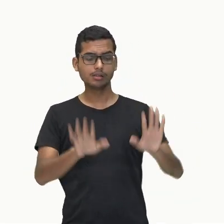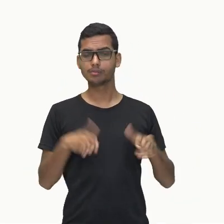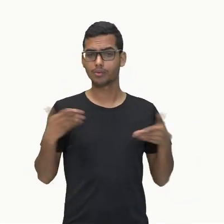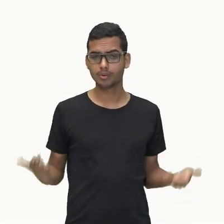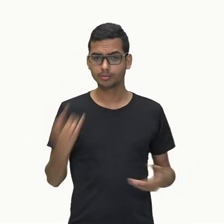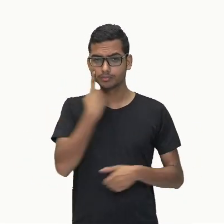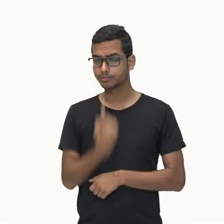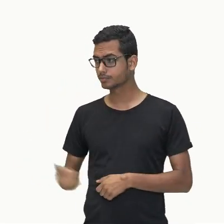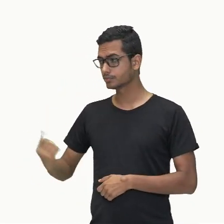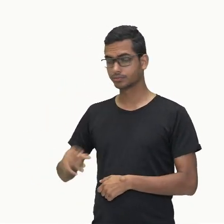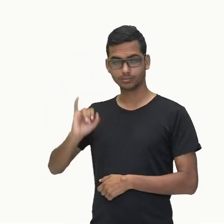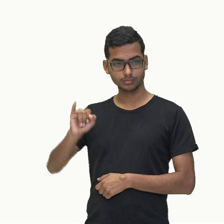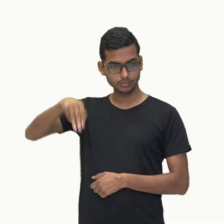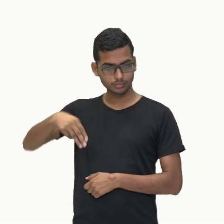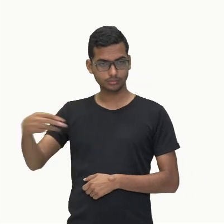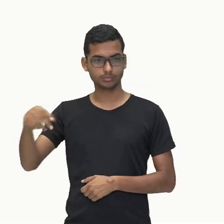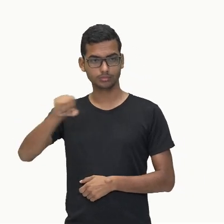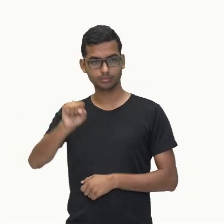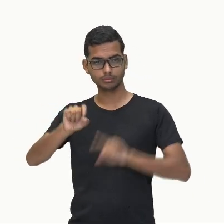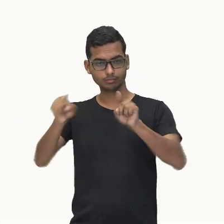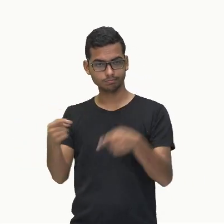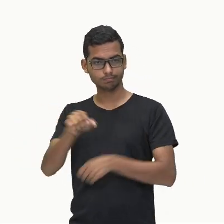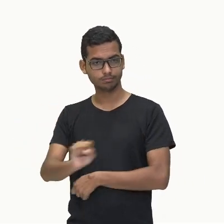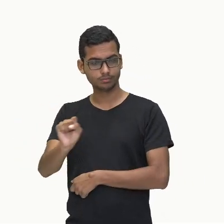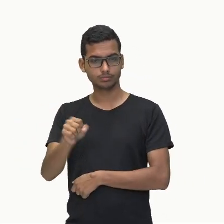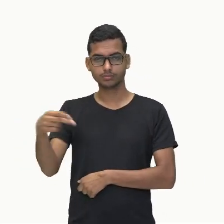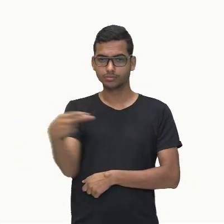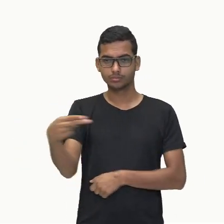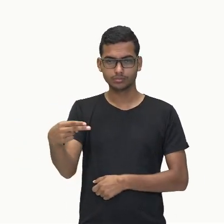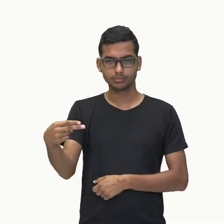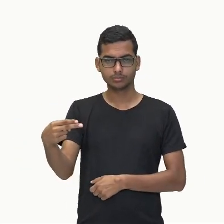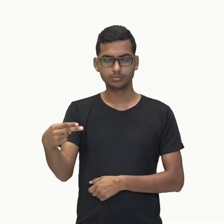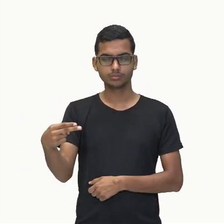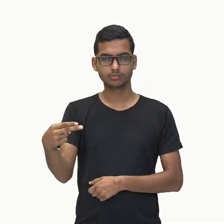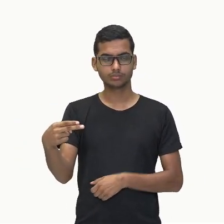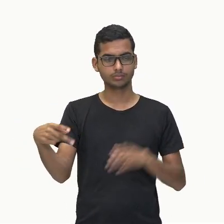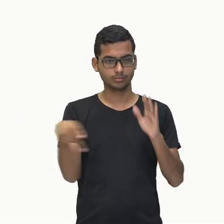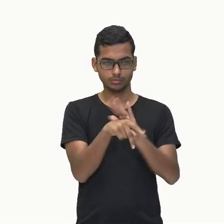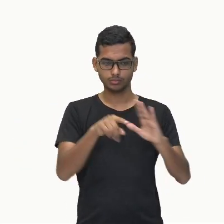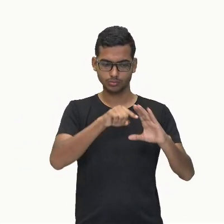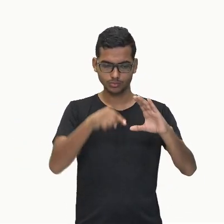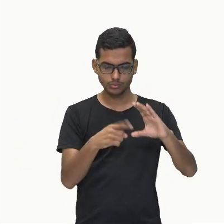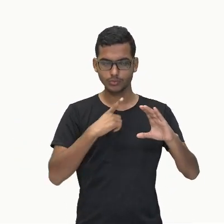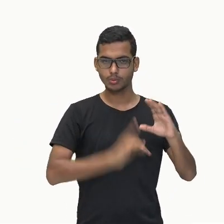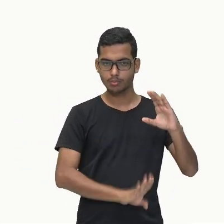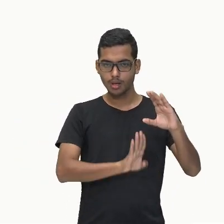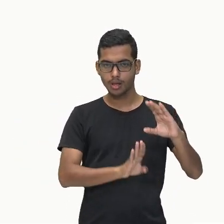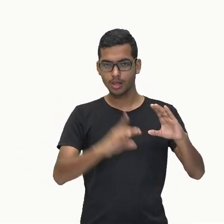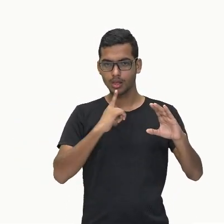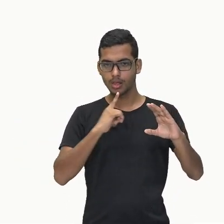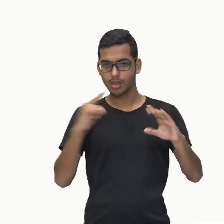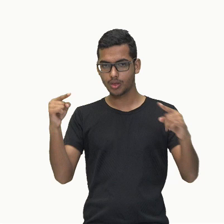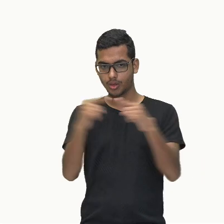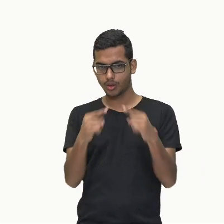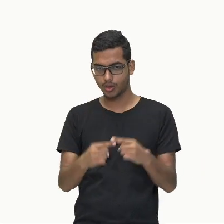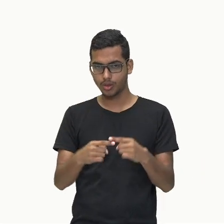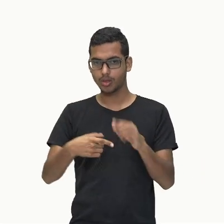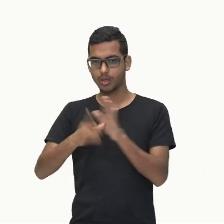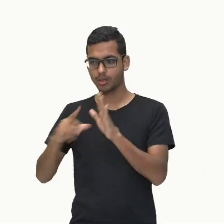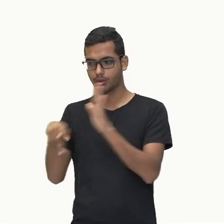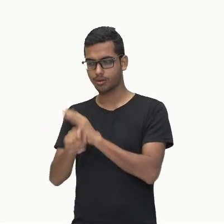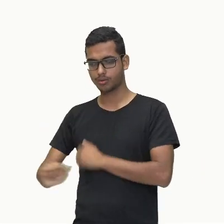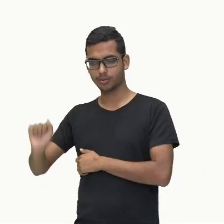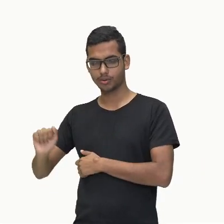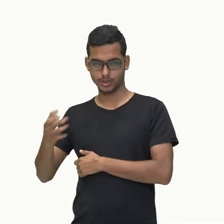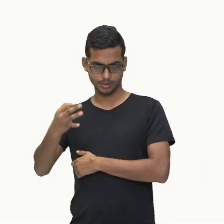dessa relação S? São todos os valores ali do conjunto B que têm correspondência nos